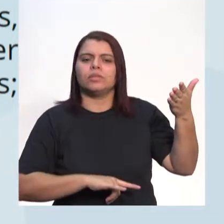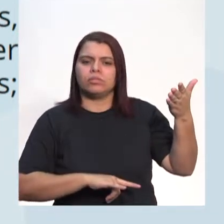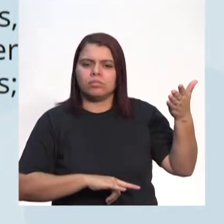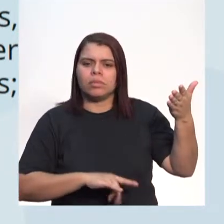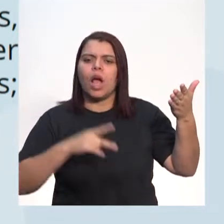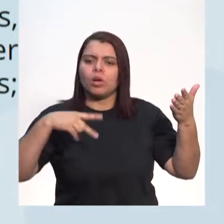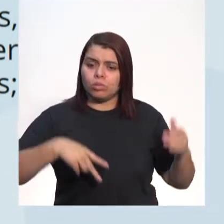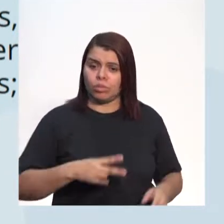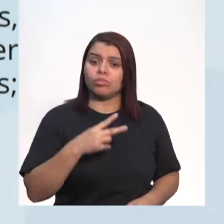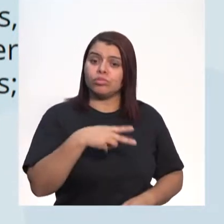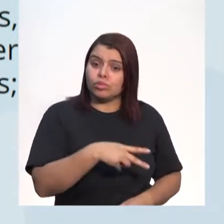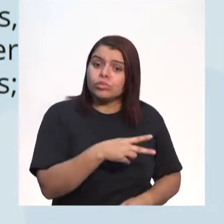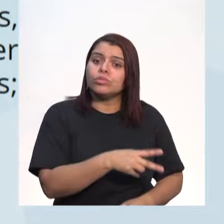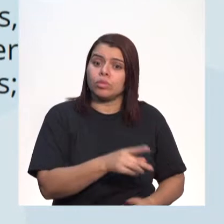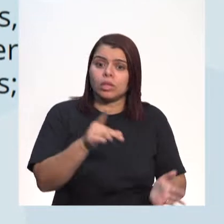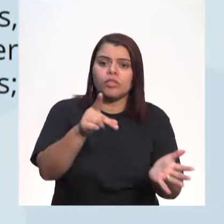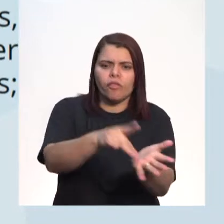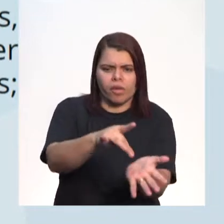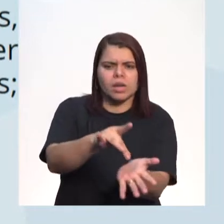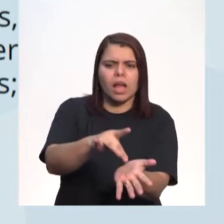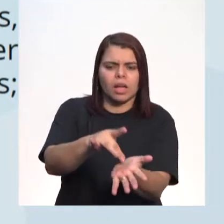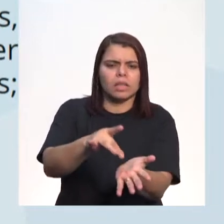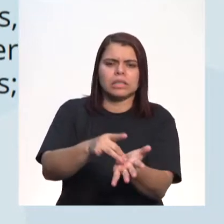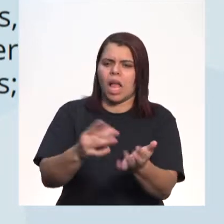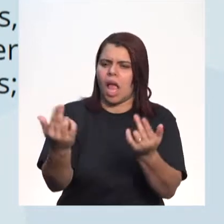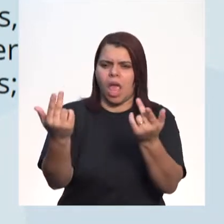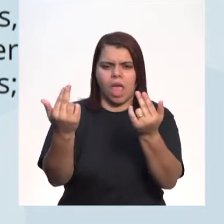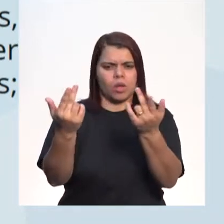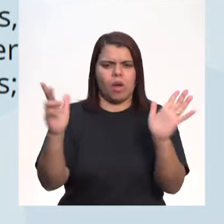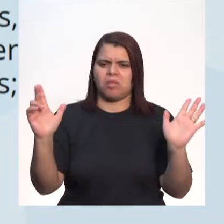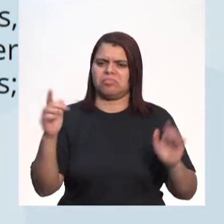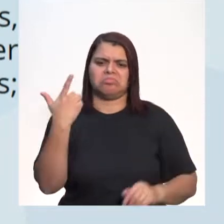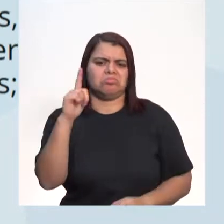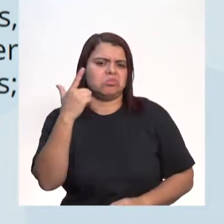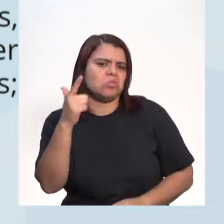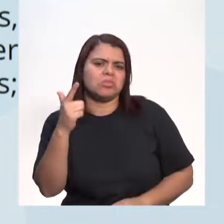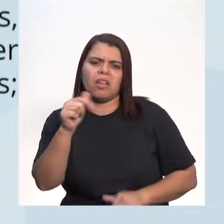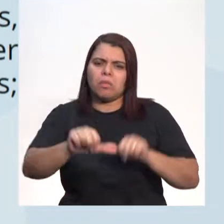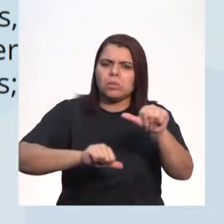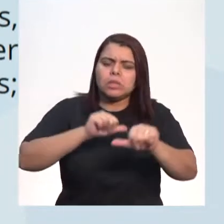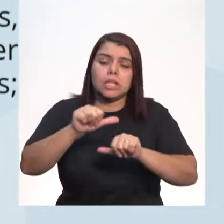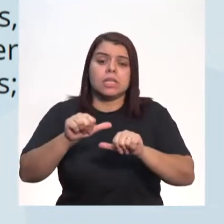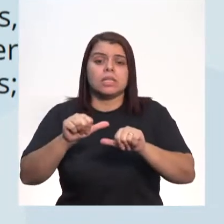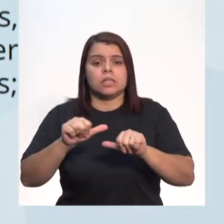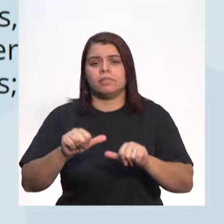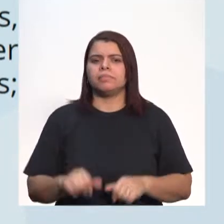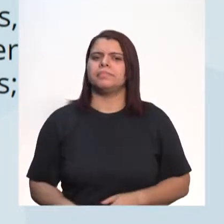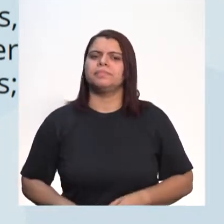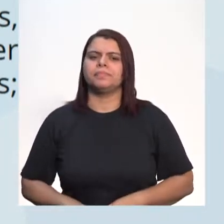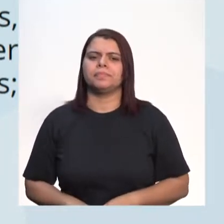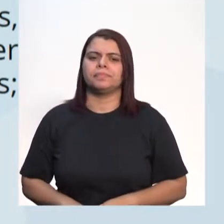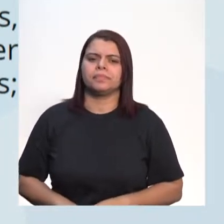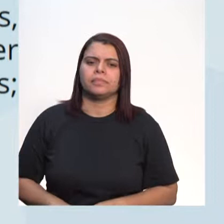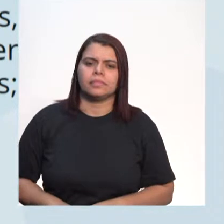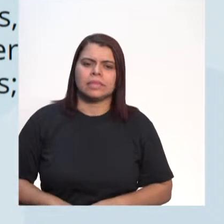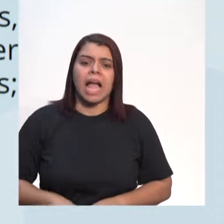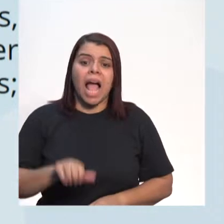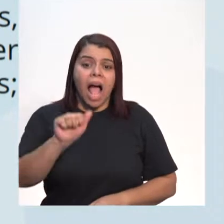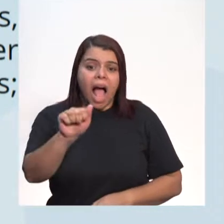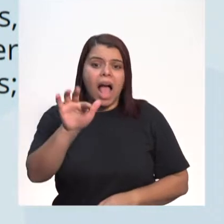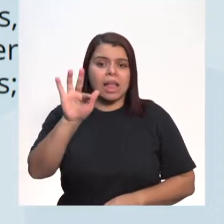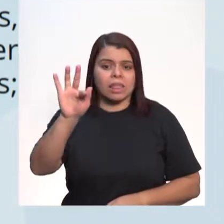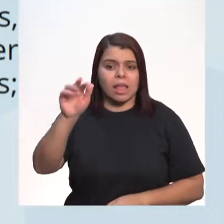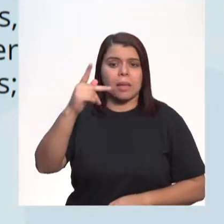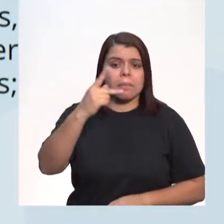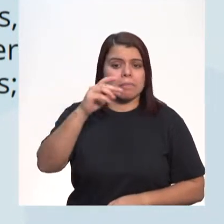continua valendo, né? Não tivemos alteração. Tanto que nós tivemos a TPC